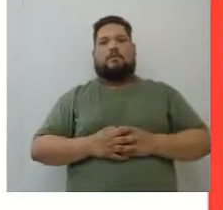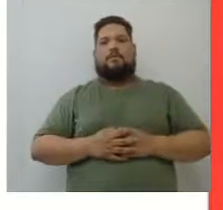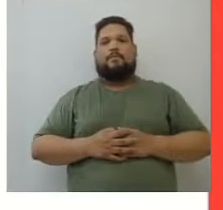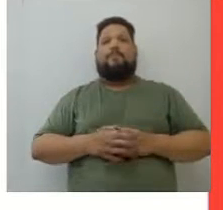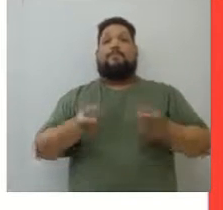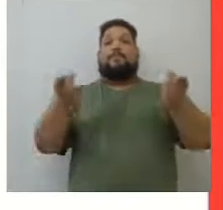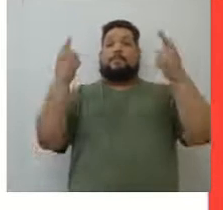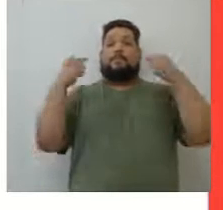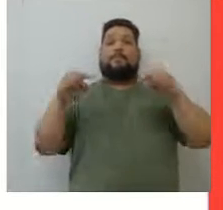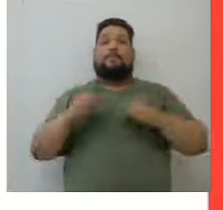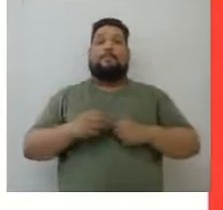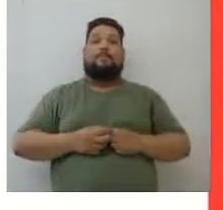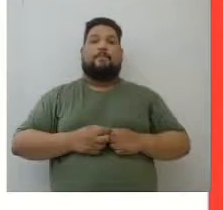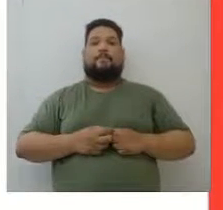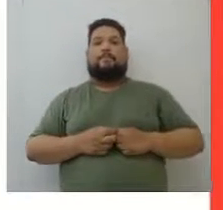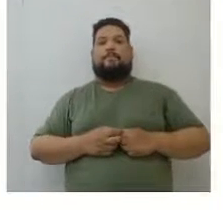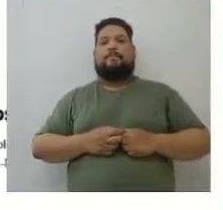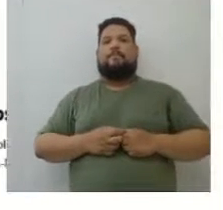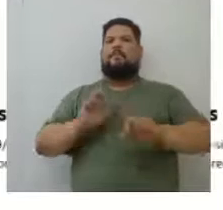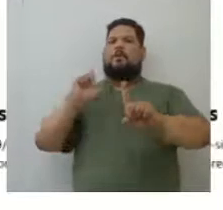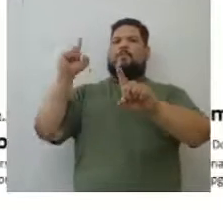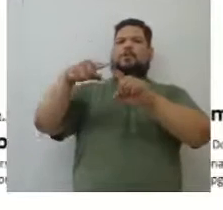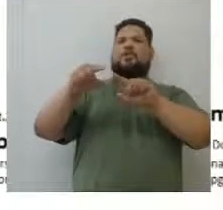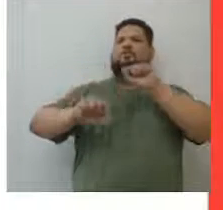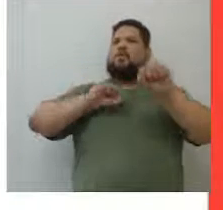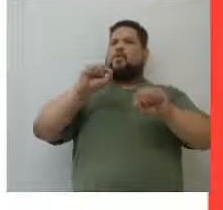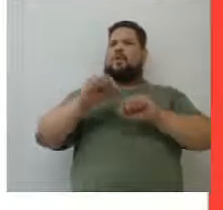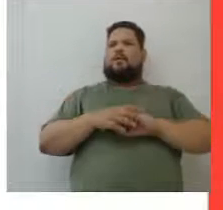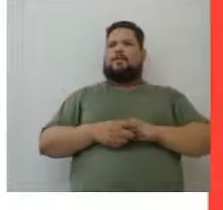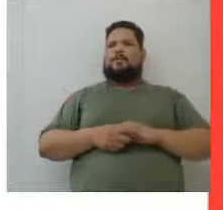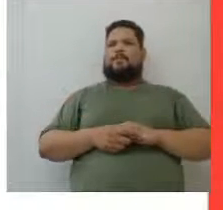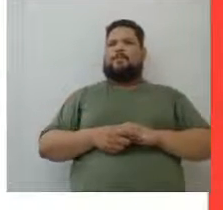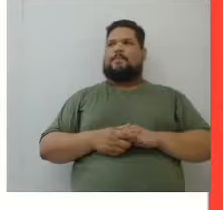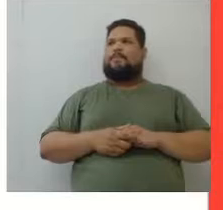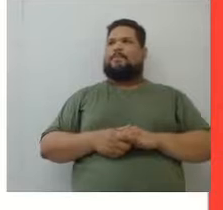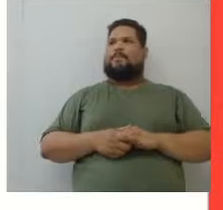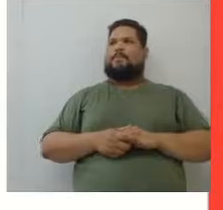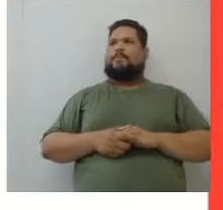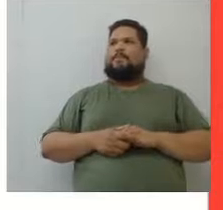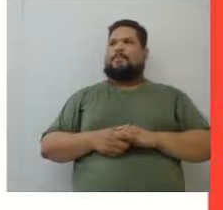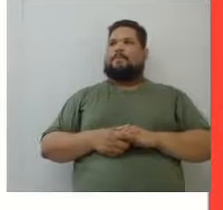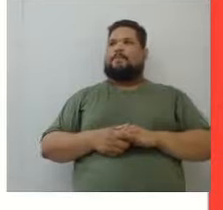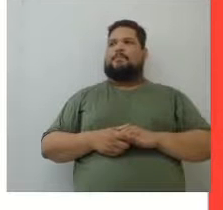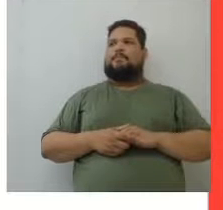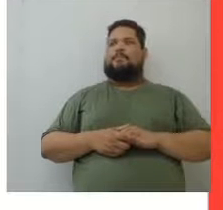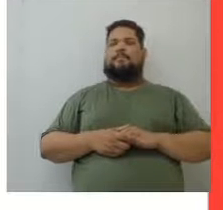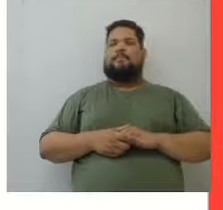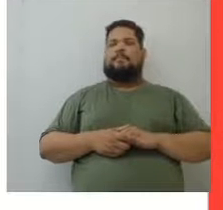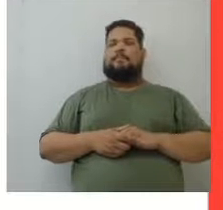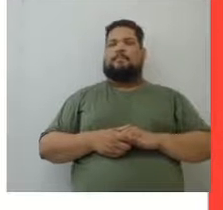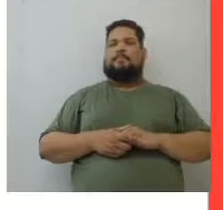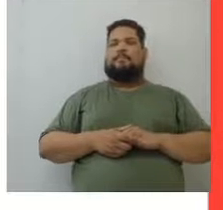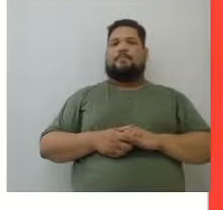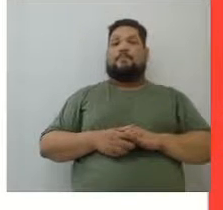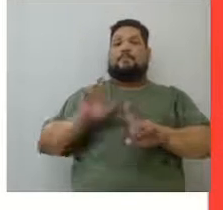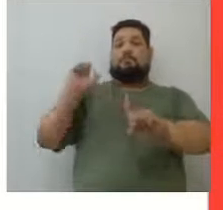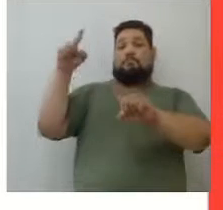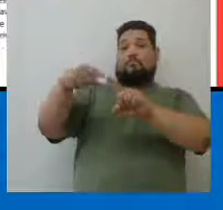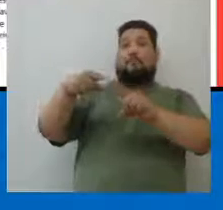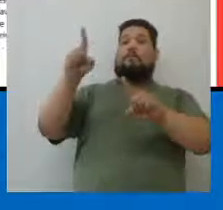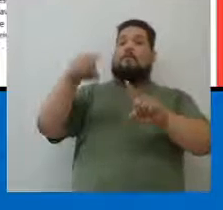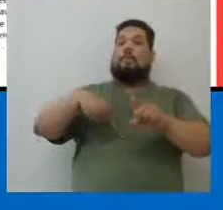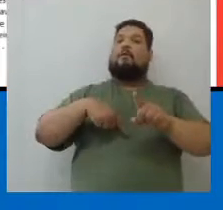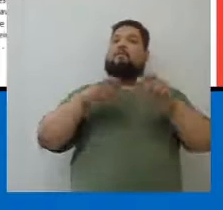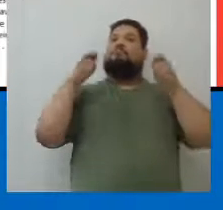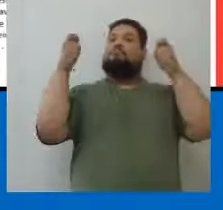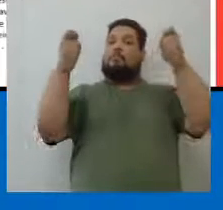para o próximo, vamos para o objetivo, tá? O objetivo dos anônimos aí está mostrando que é essa causa, né? Esse ganho de